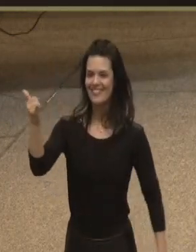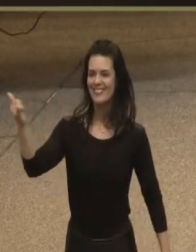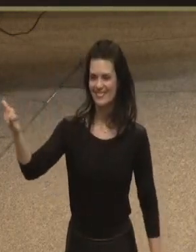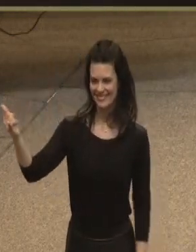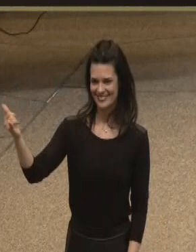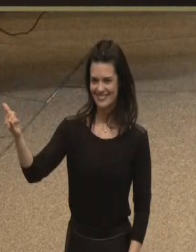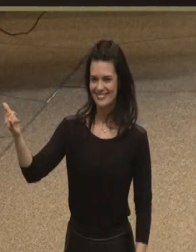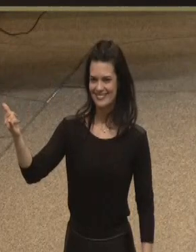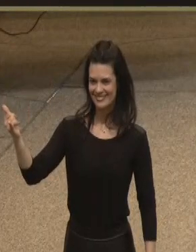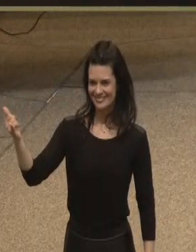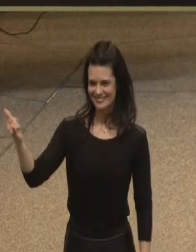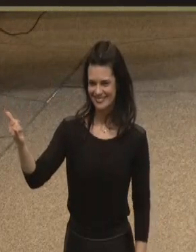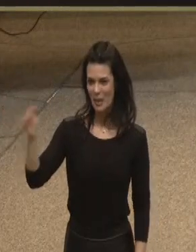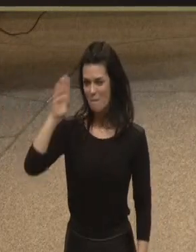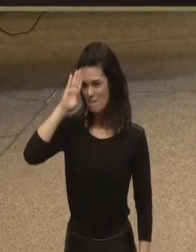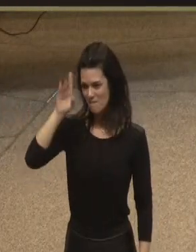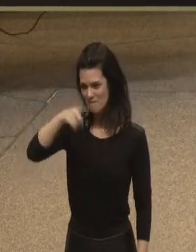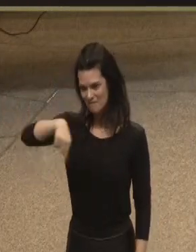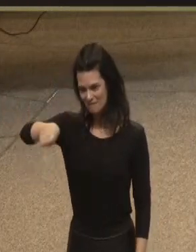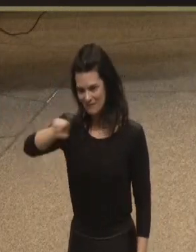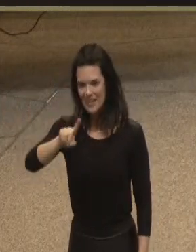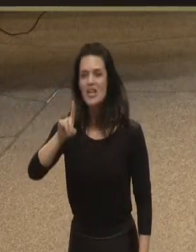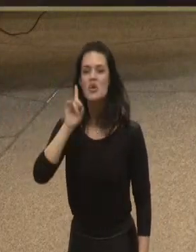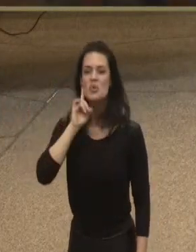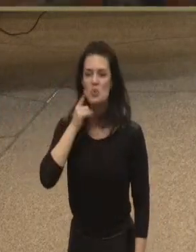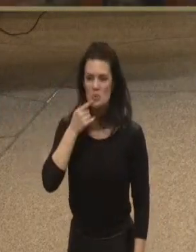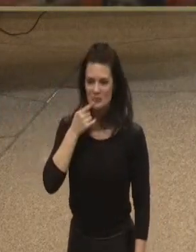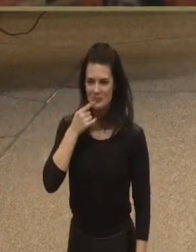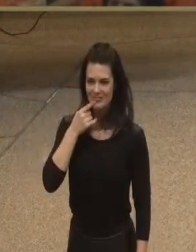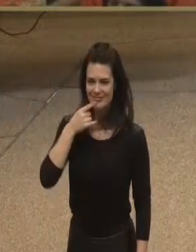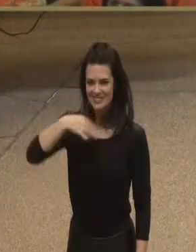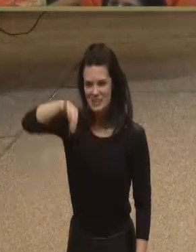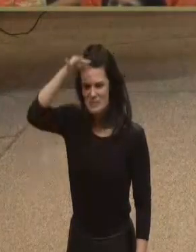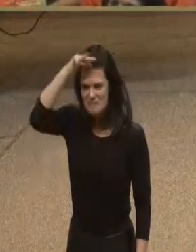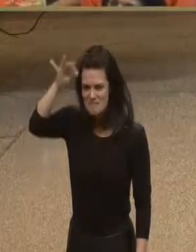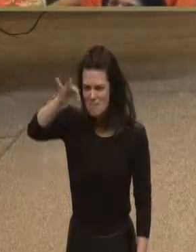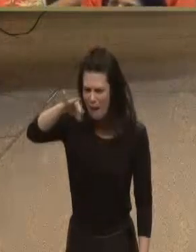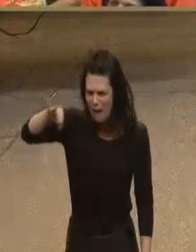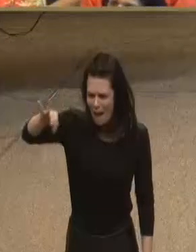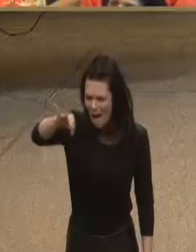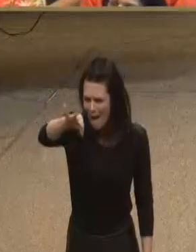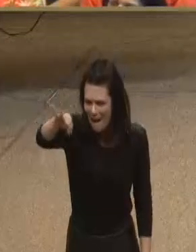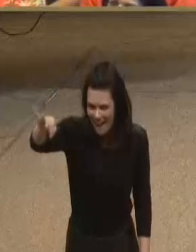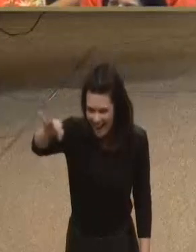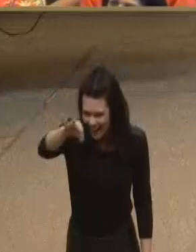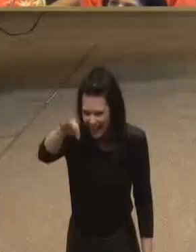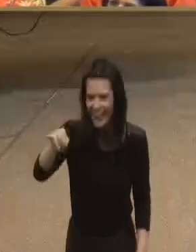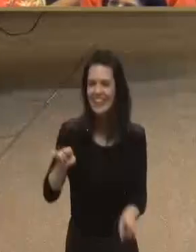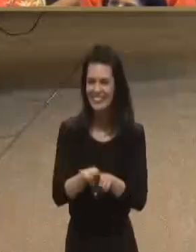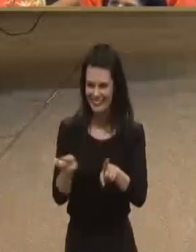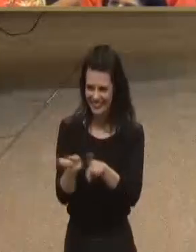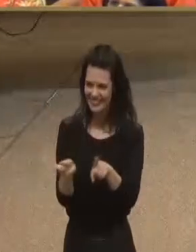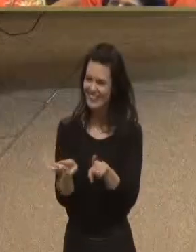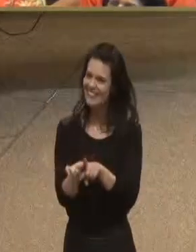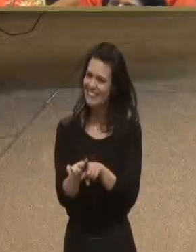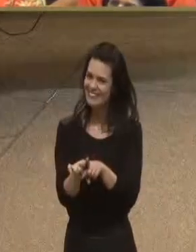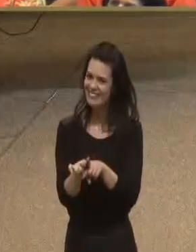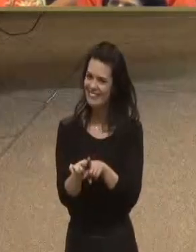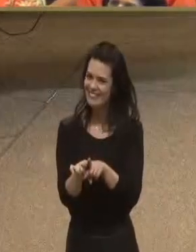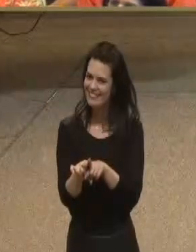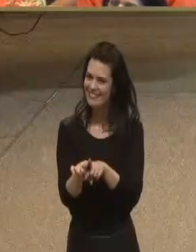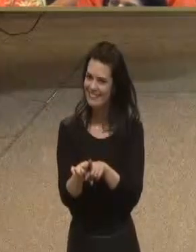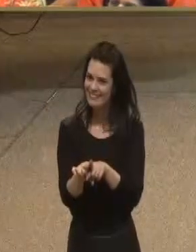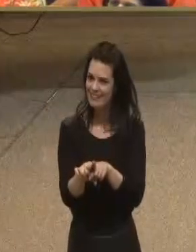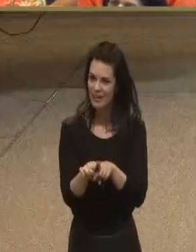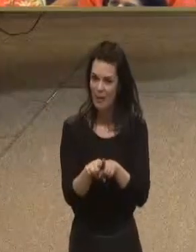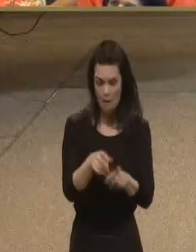Especialmente aos nossos irmãos surdos, o Espírito Santo falando, usando a vida dos intérpretes, mas é a mesma mensagem que